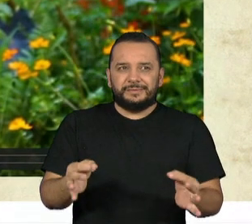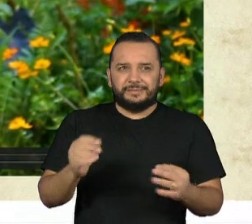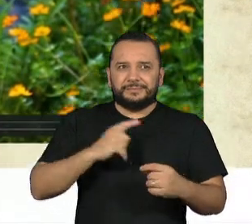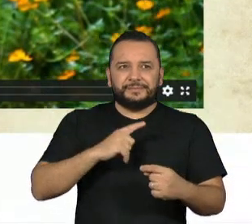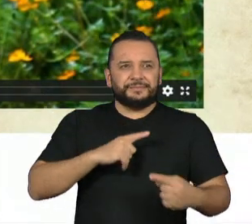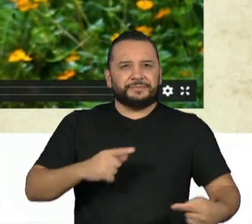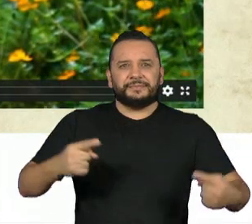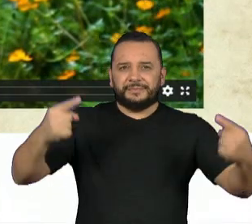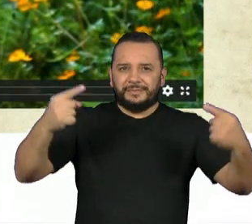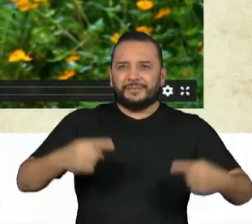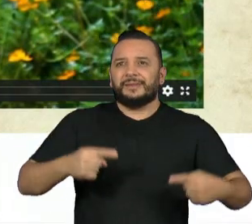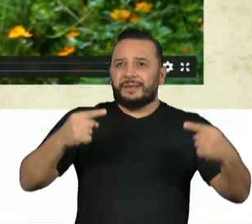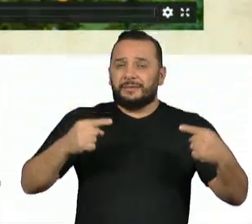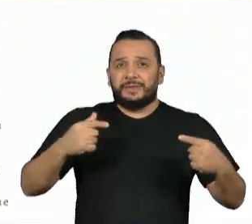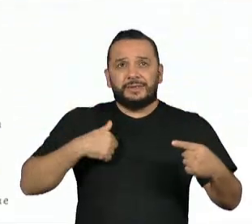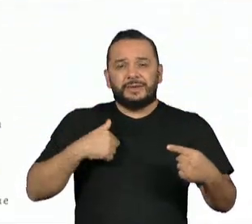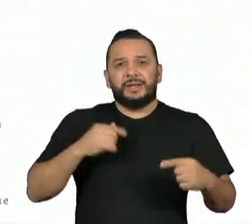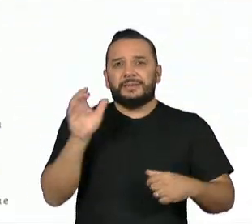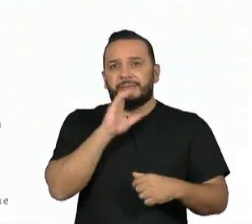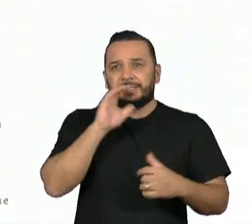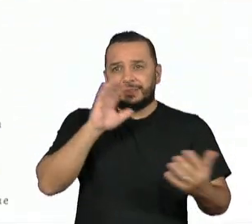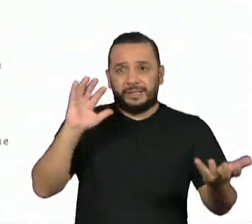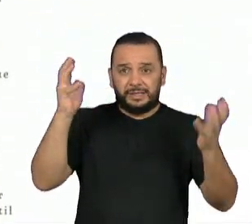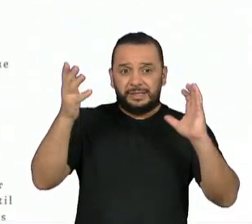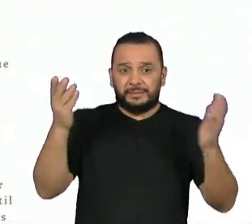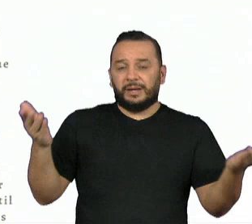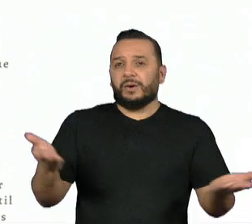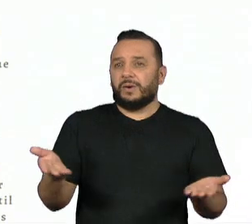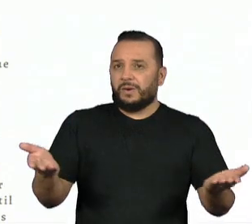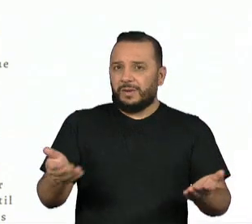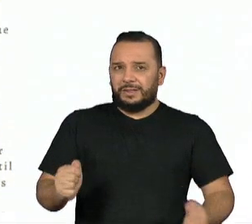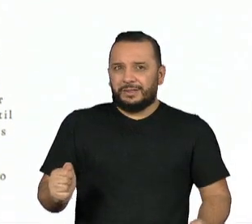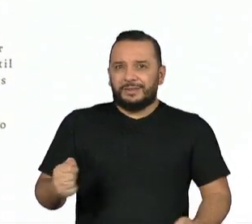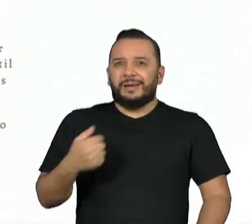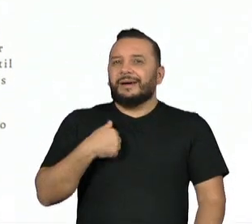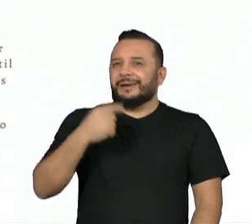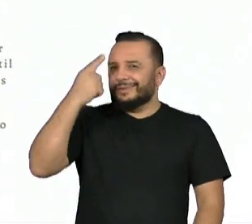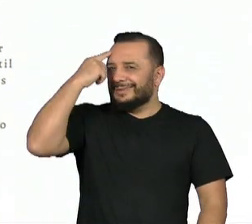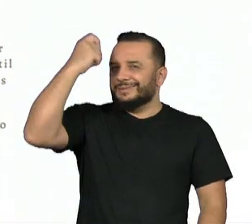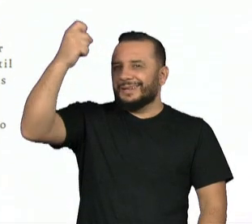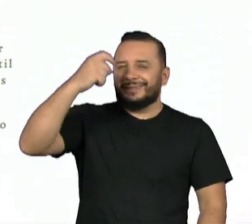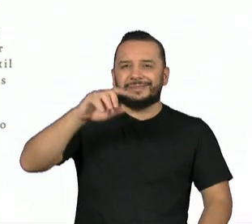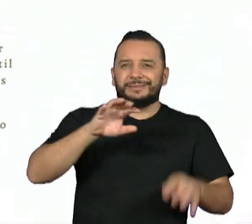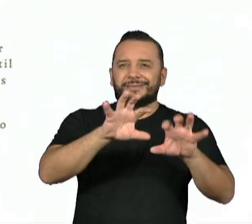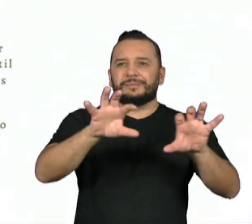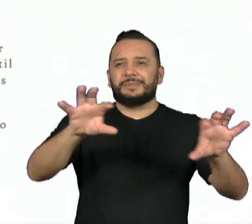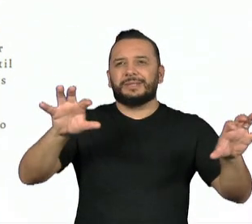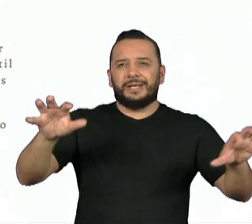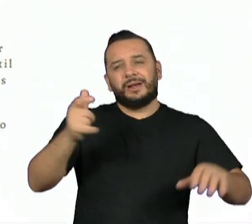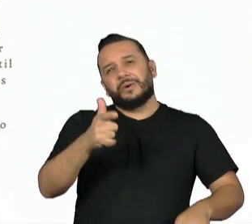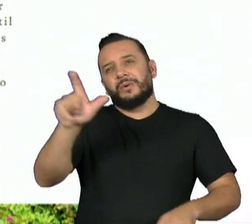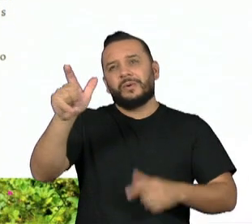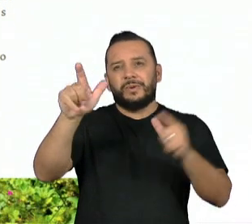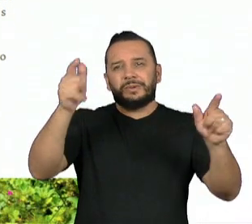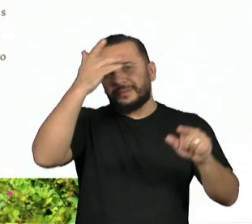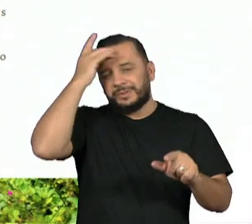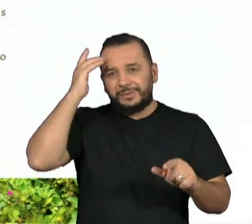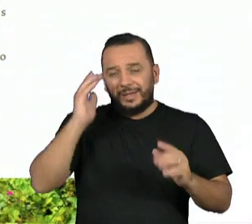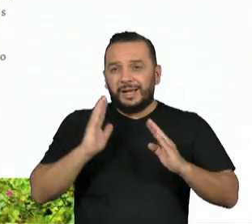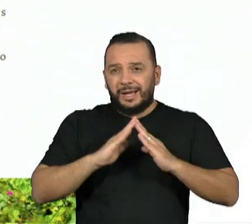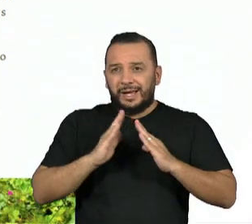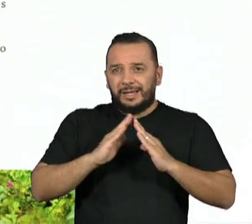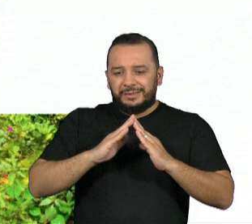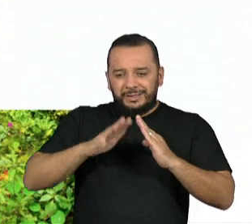desafio imposto pela emergência climática que estamos vivendo, a ideia é inspirar outras pessoas a